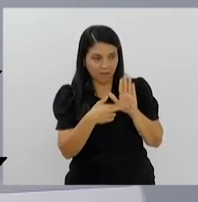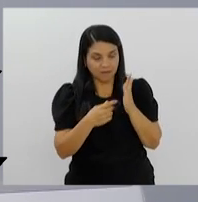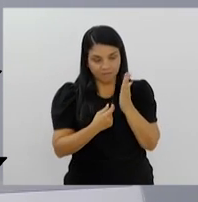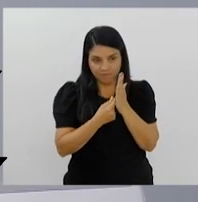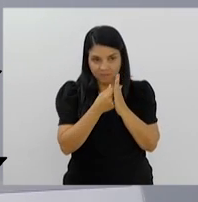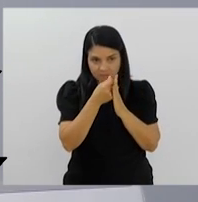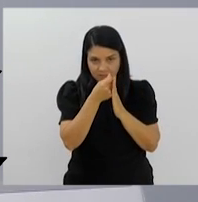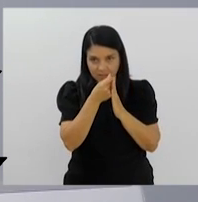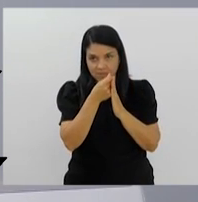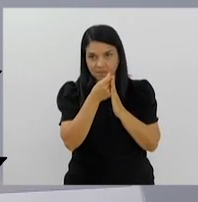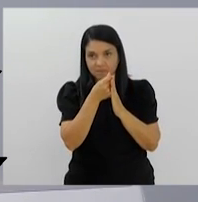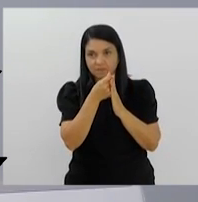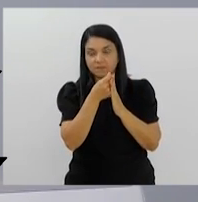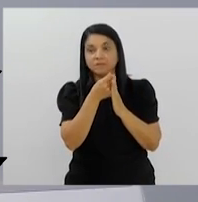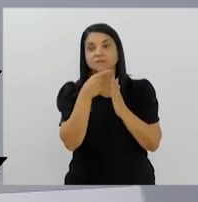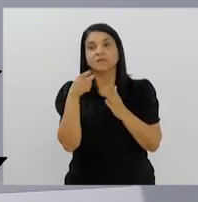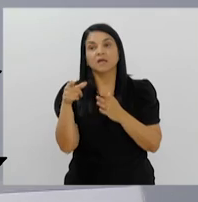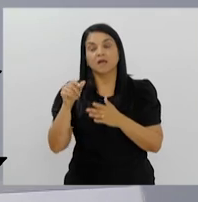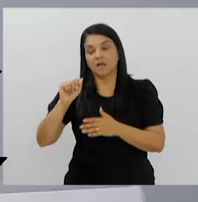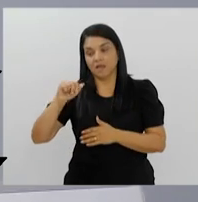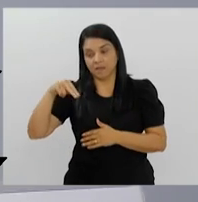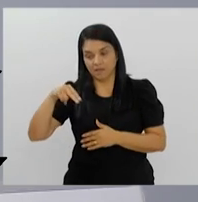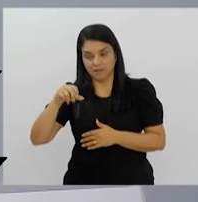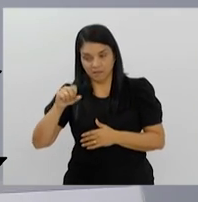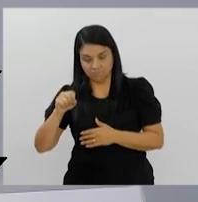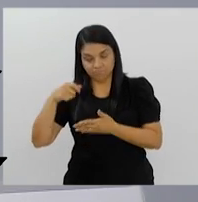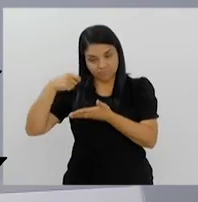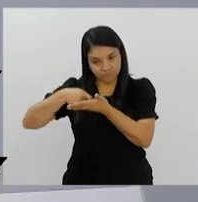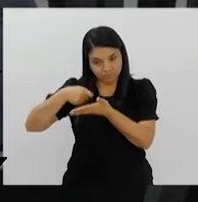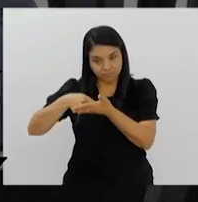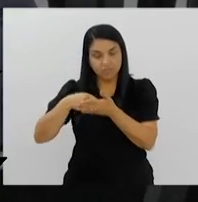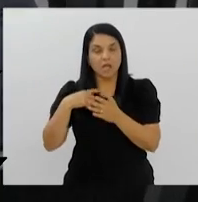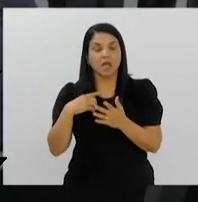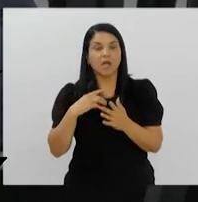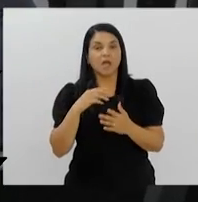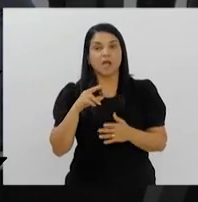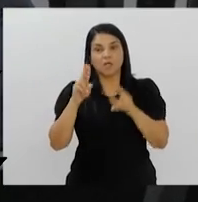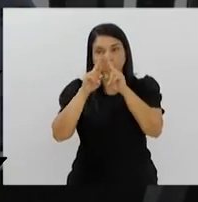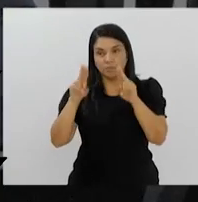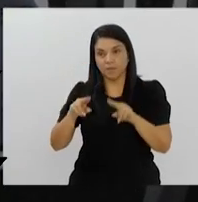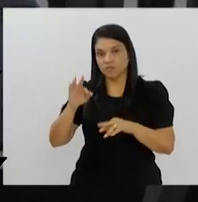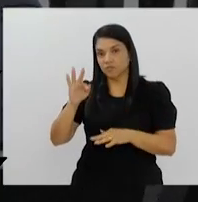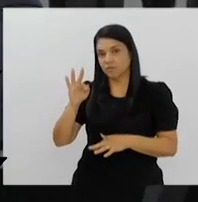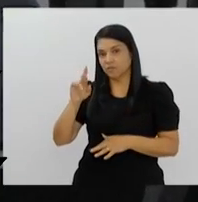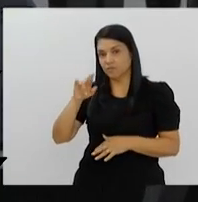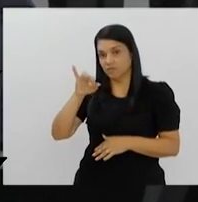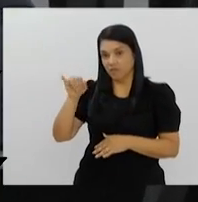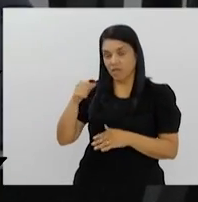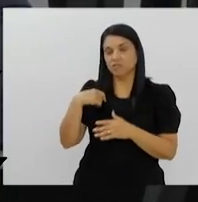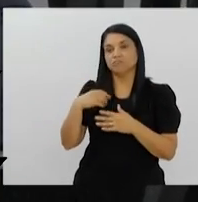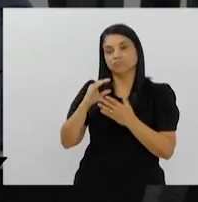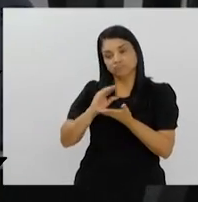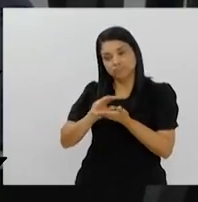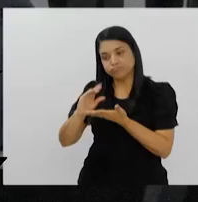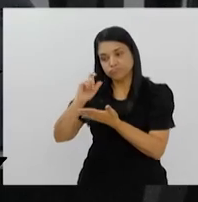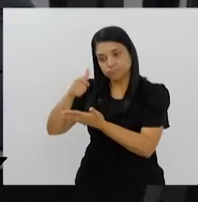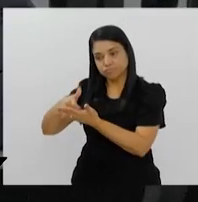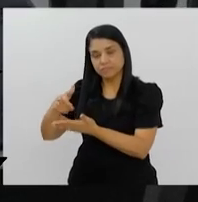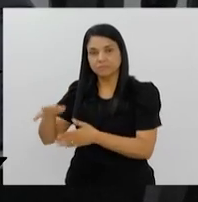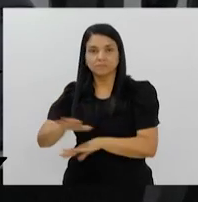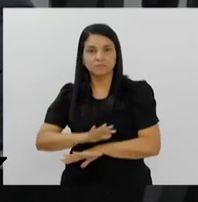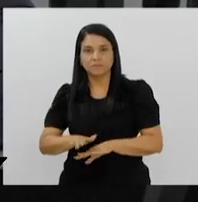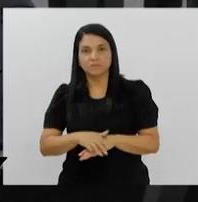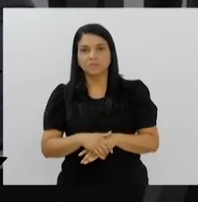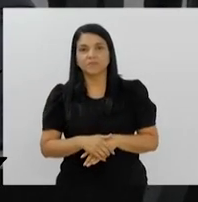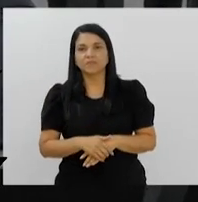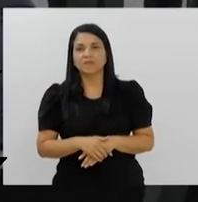financeira que a agência exige a Unimed F Qual o nome da senhora Qual o nome da senhora Quem falou Não senhora Laí